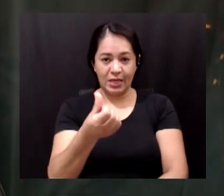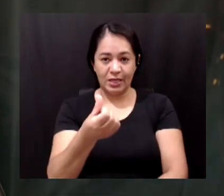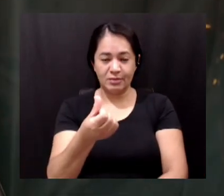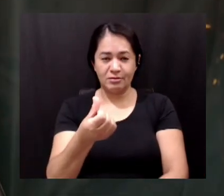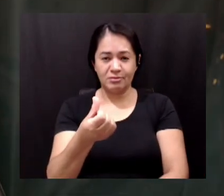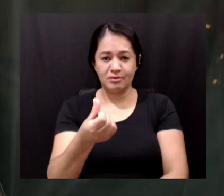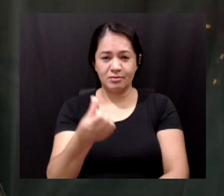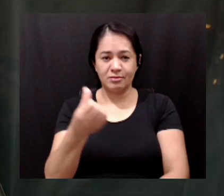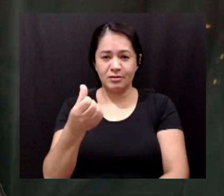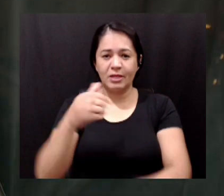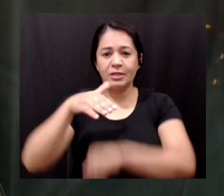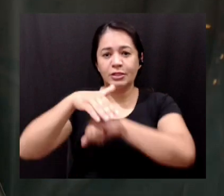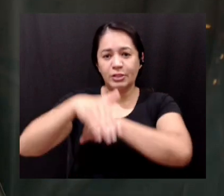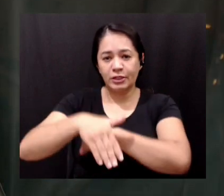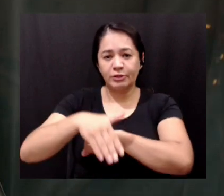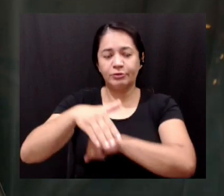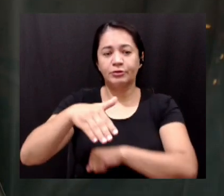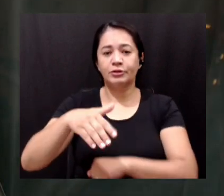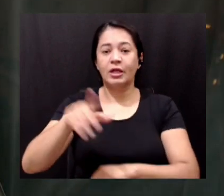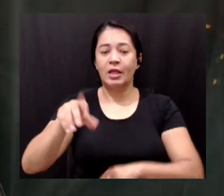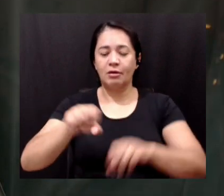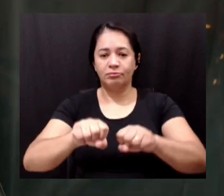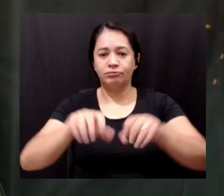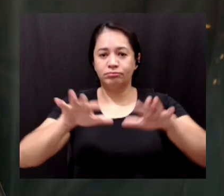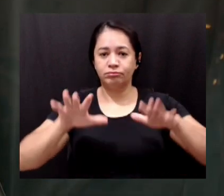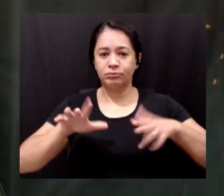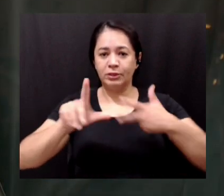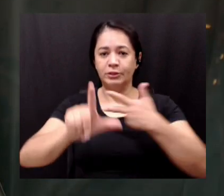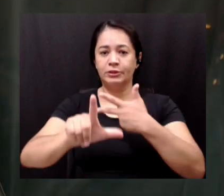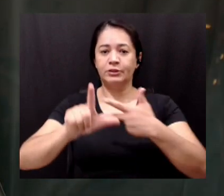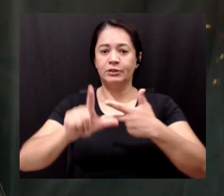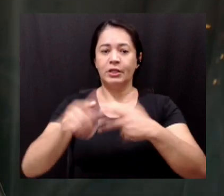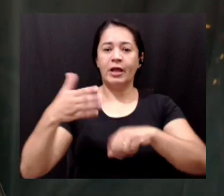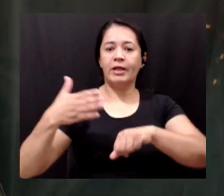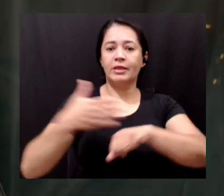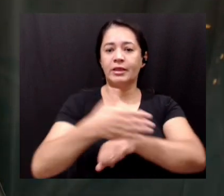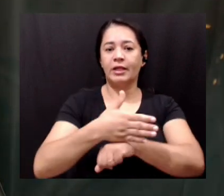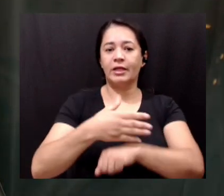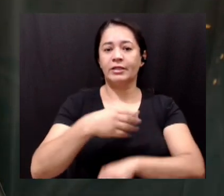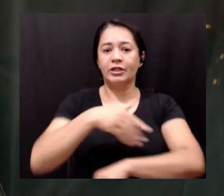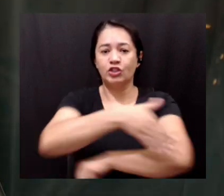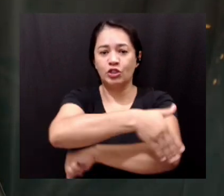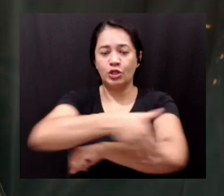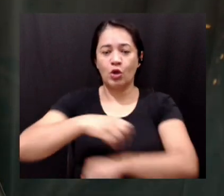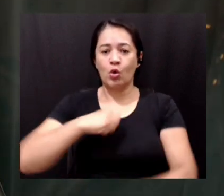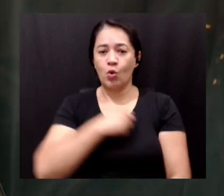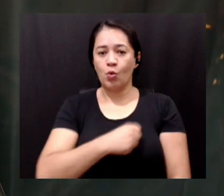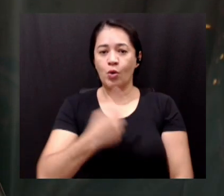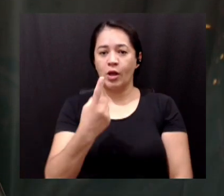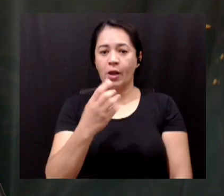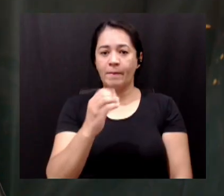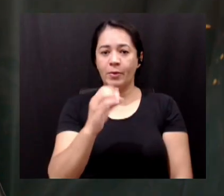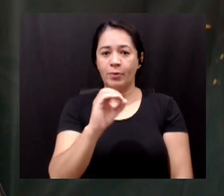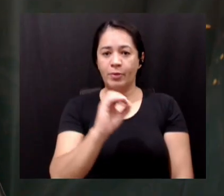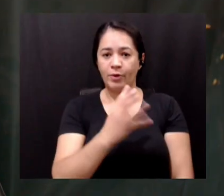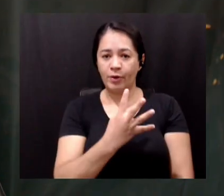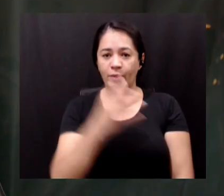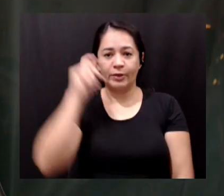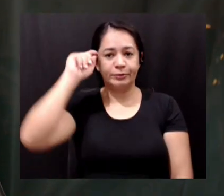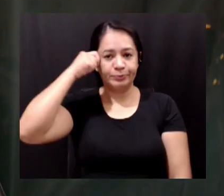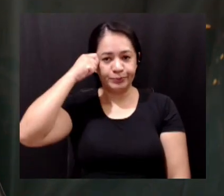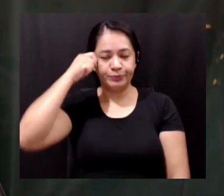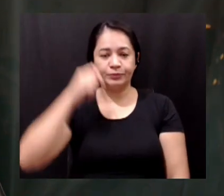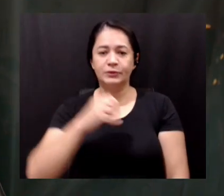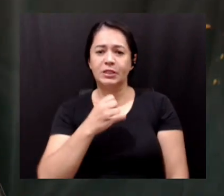da tarde, no plenário do Legislativo, com entrada pela Avenida da Saudade, 1004, Ponte Preta. Se você não puder comparecer, você